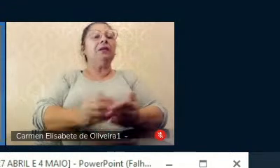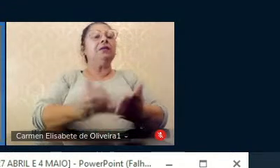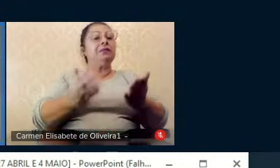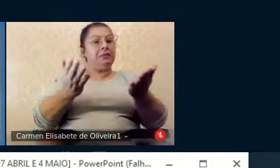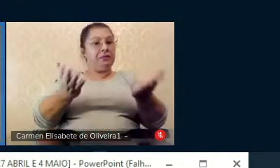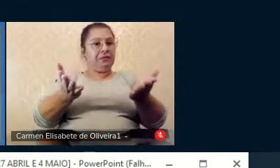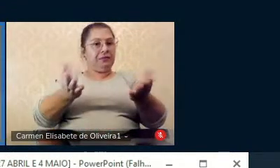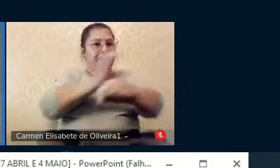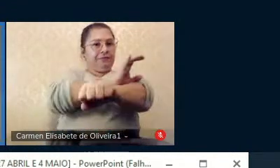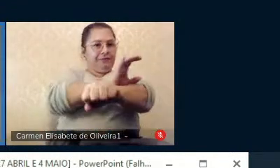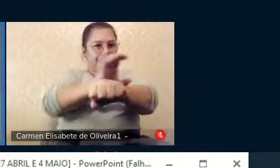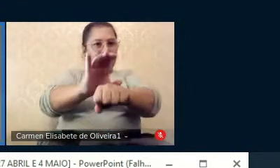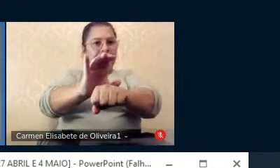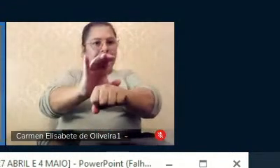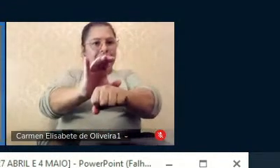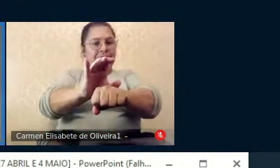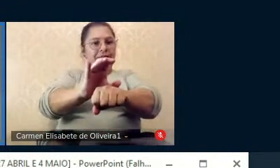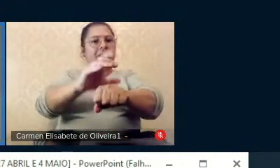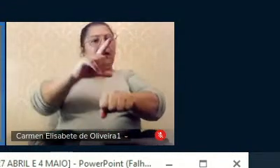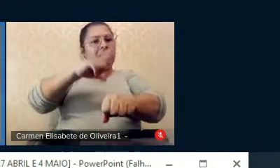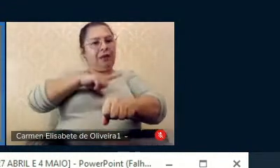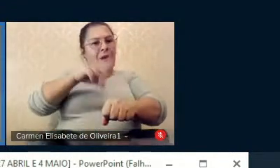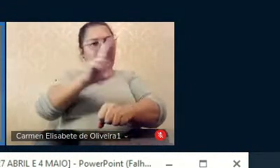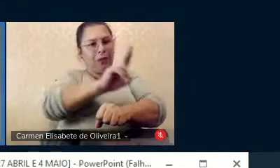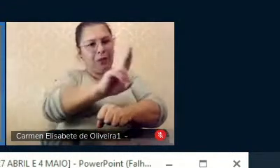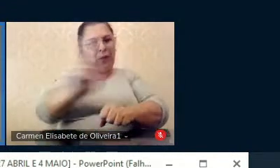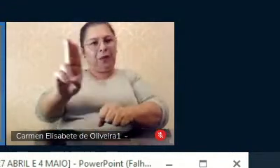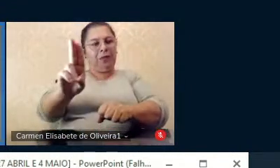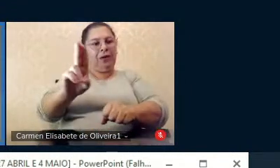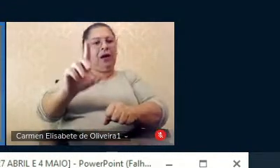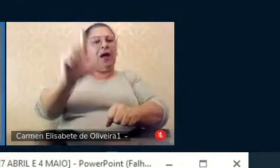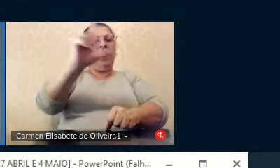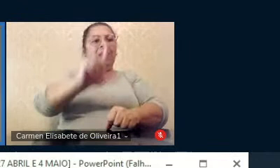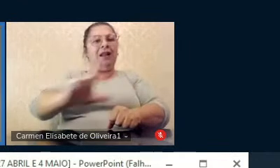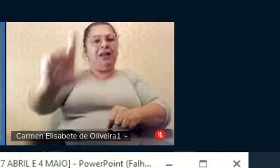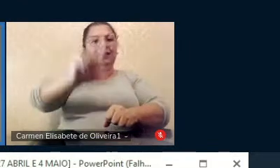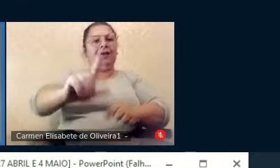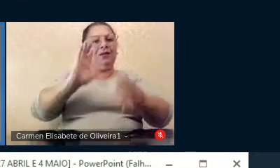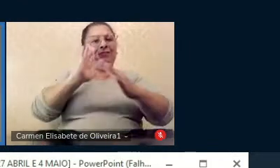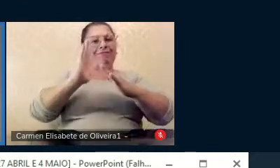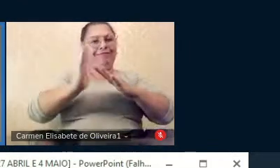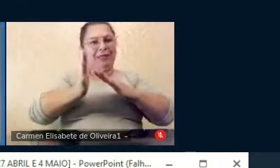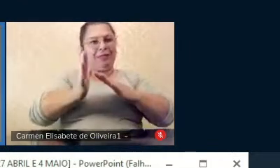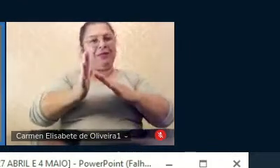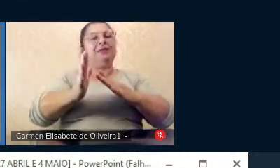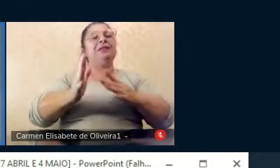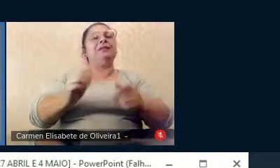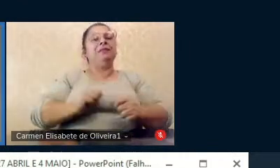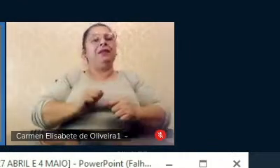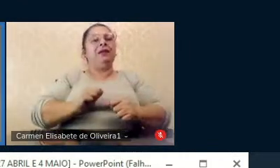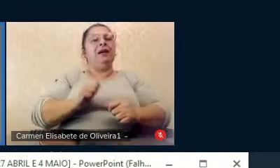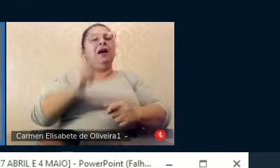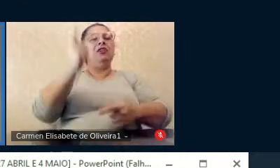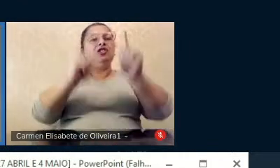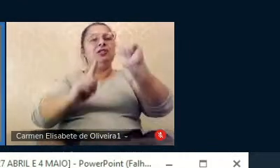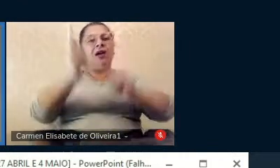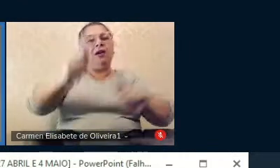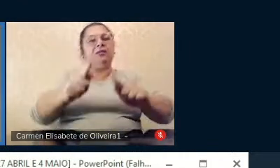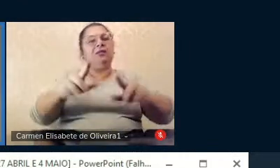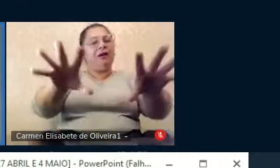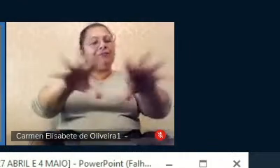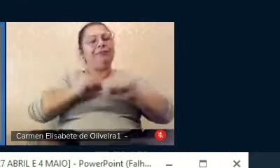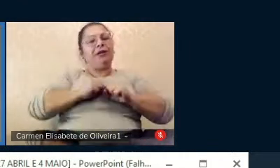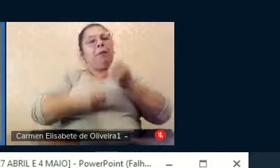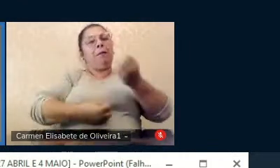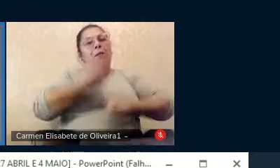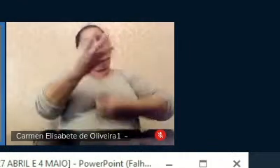Então, o nosso curso, ele recebeu esse nome, né? Literatura em Libras. Gesto e captura do instante